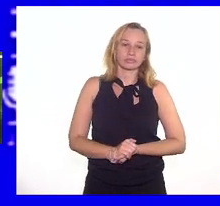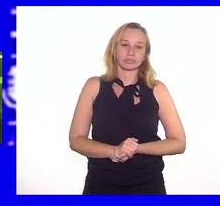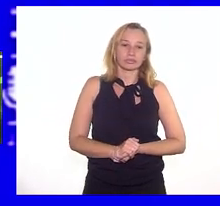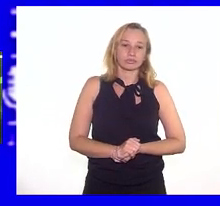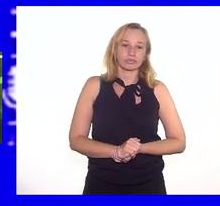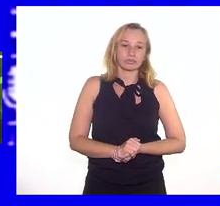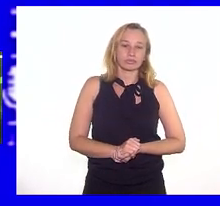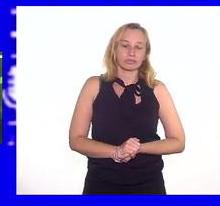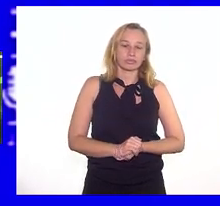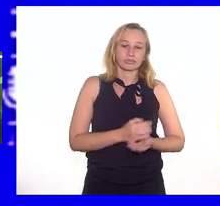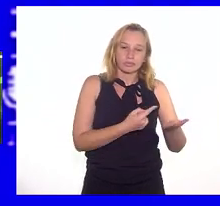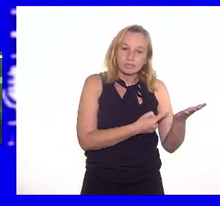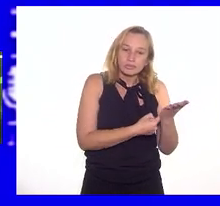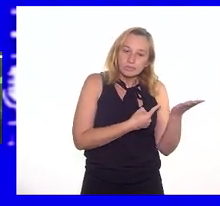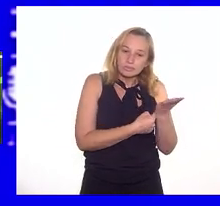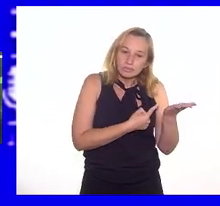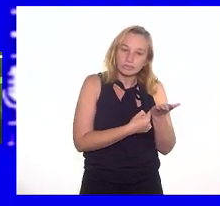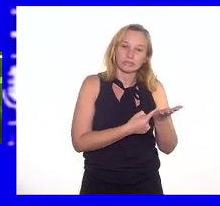Por atender